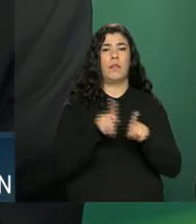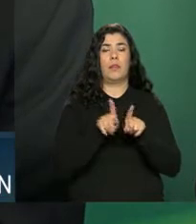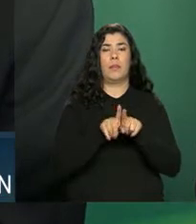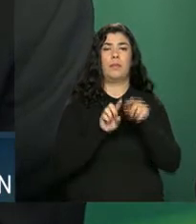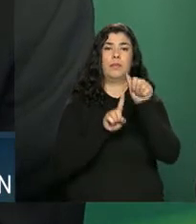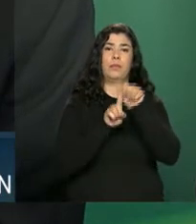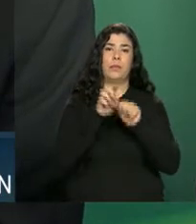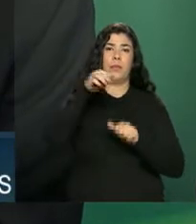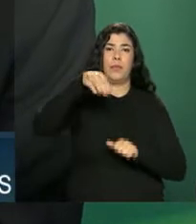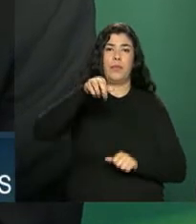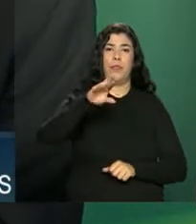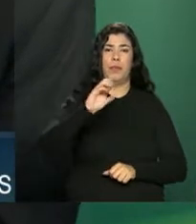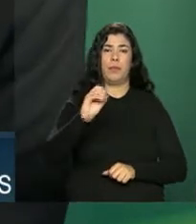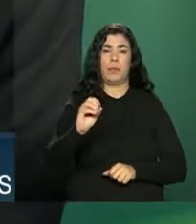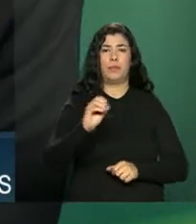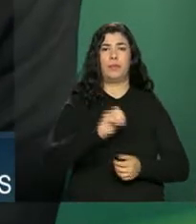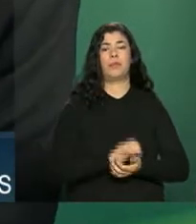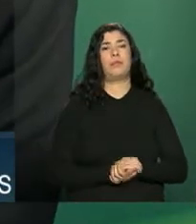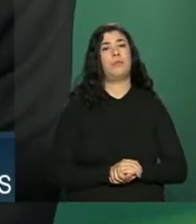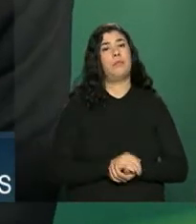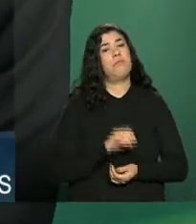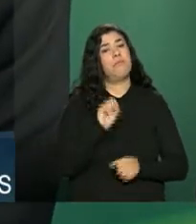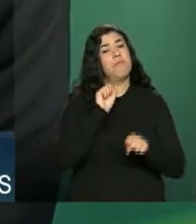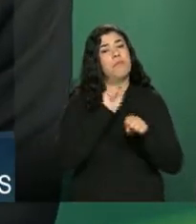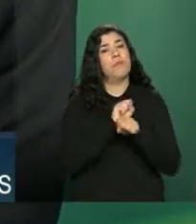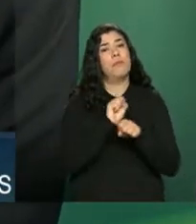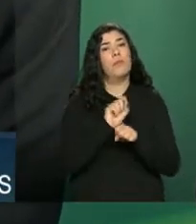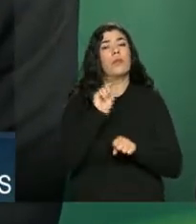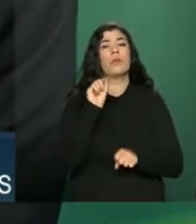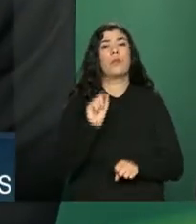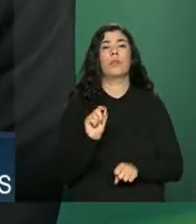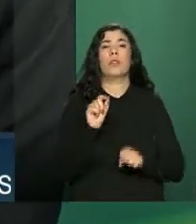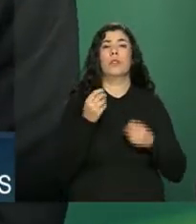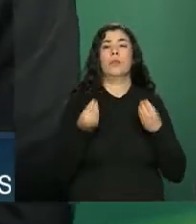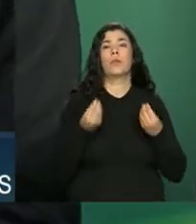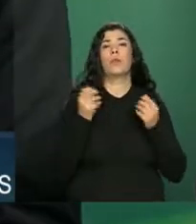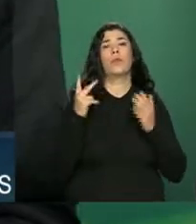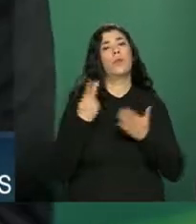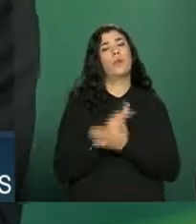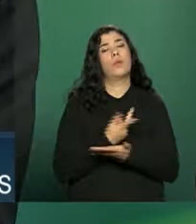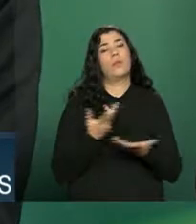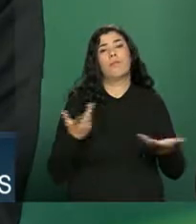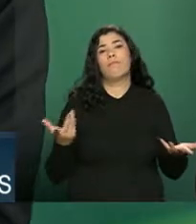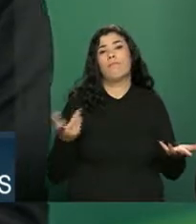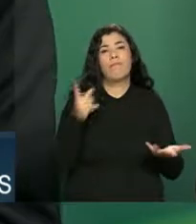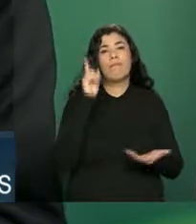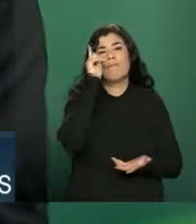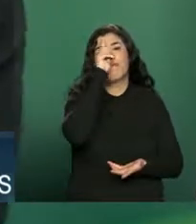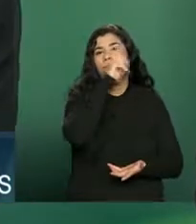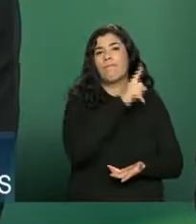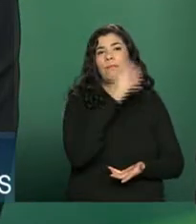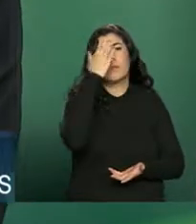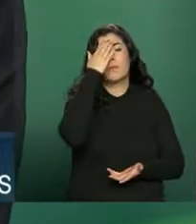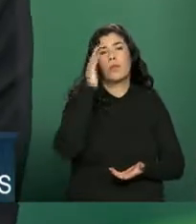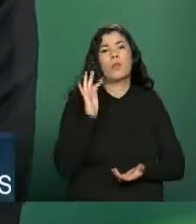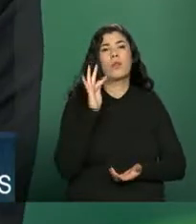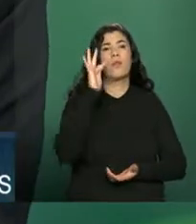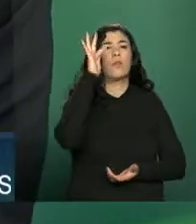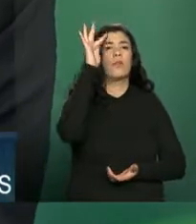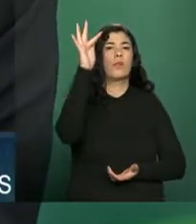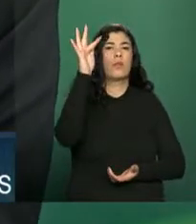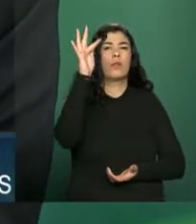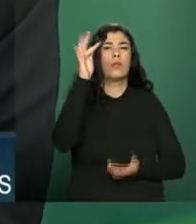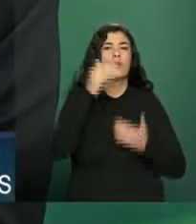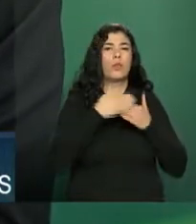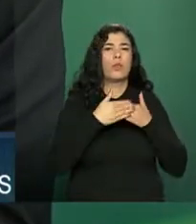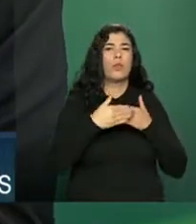março e se espera é bom assim é muito difícil para ver acima de